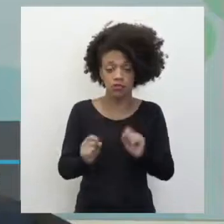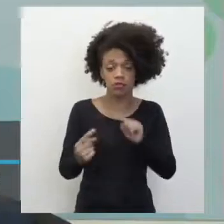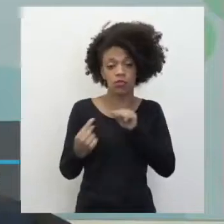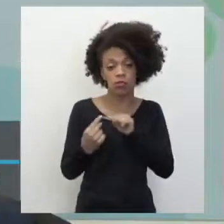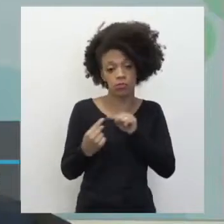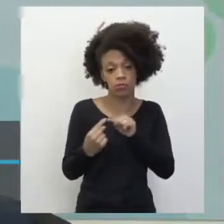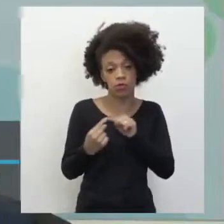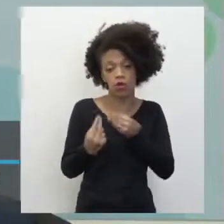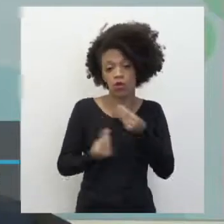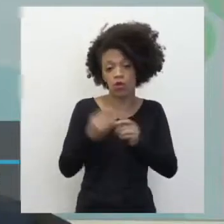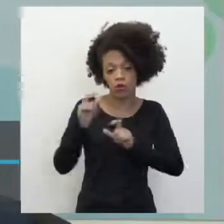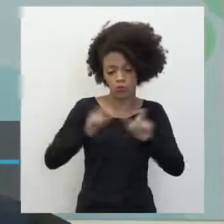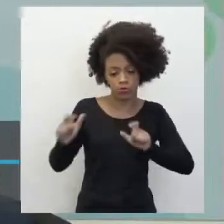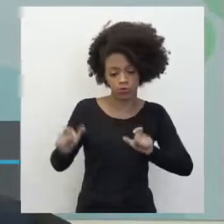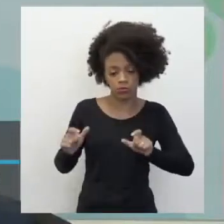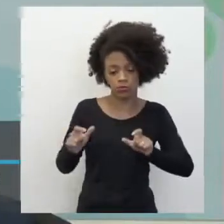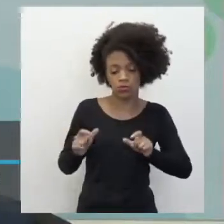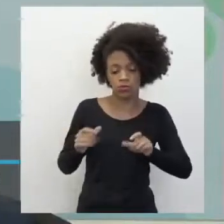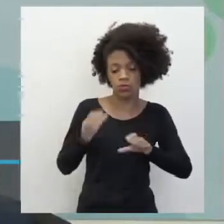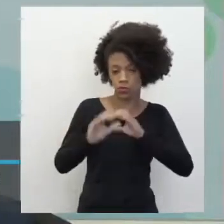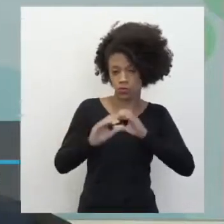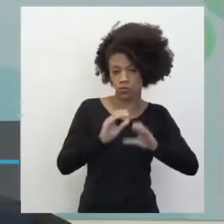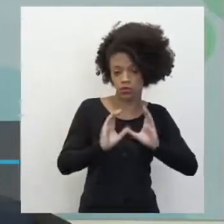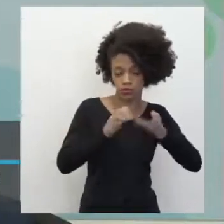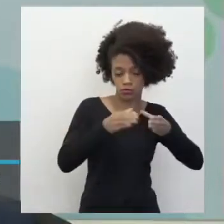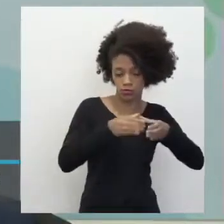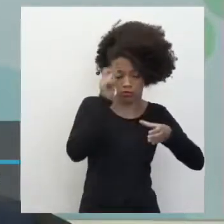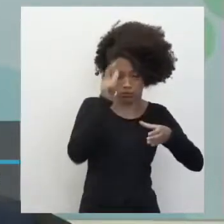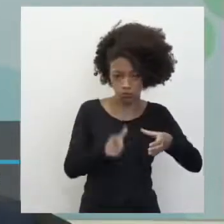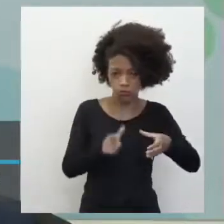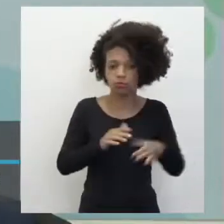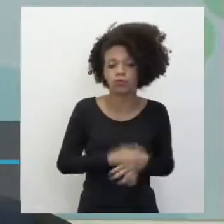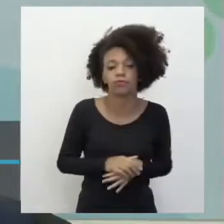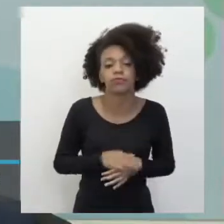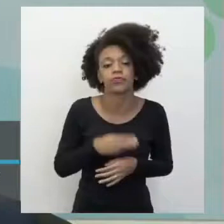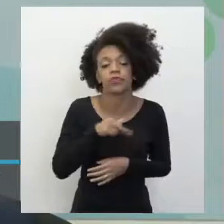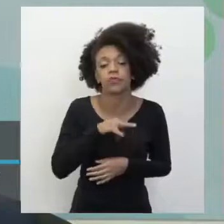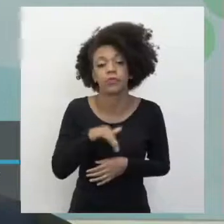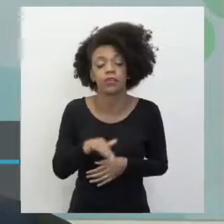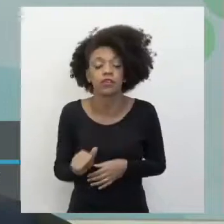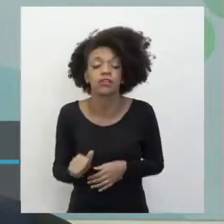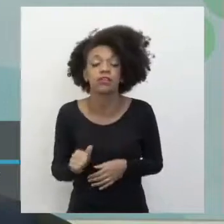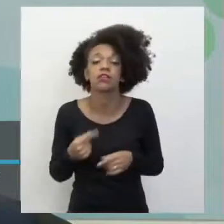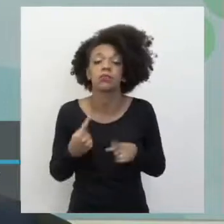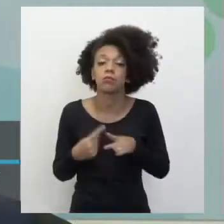povo se comunica dentro da sua cultura, aí. né? Pro Maria das Graças, por causa dos